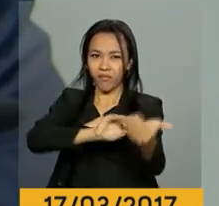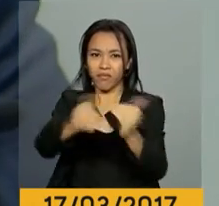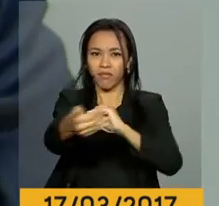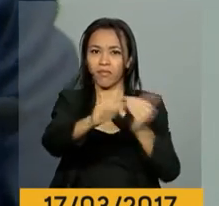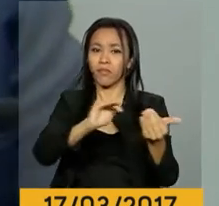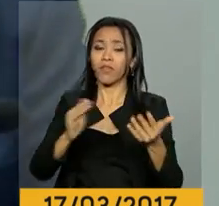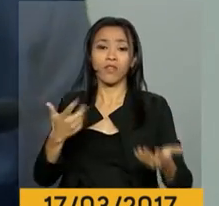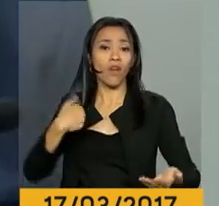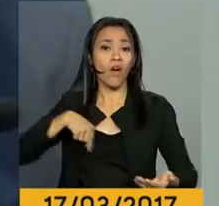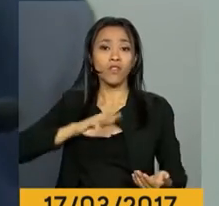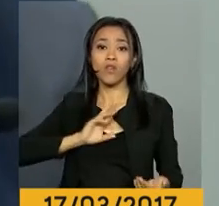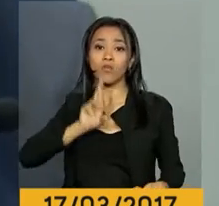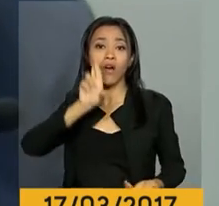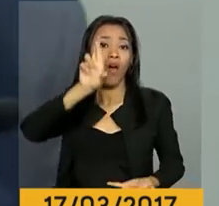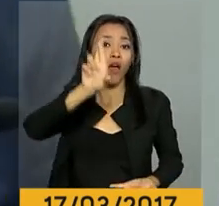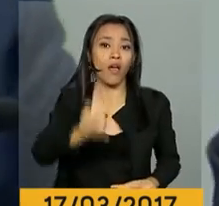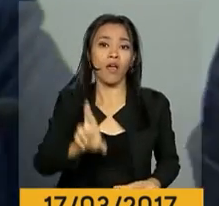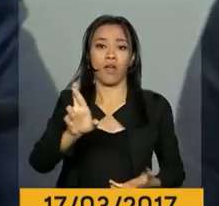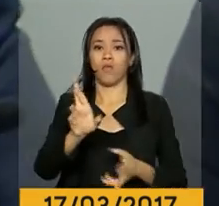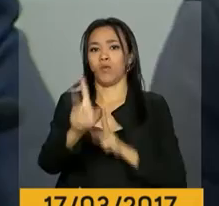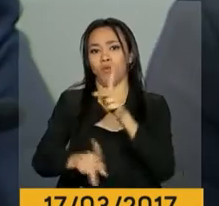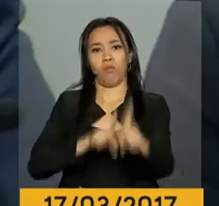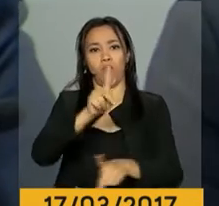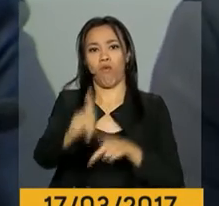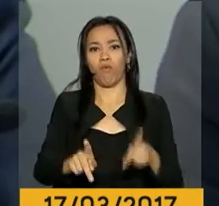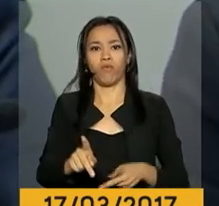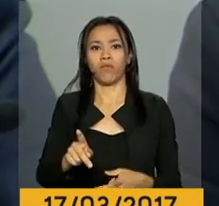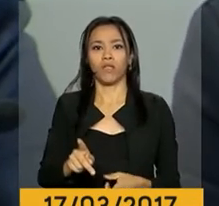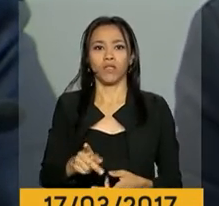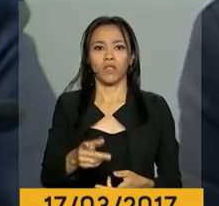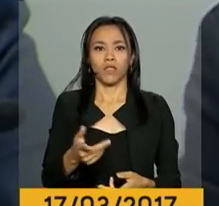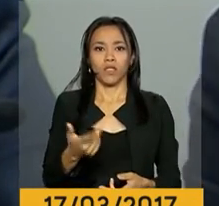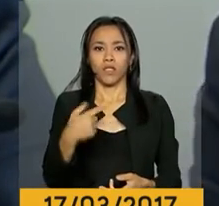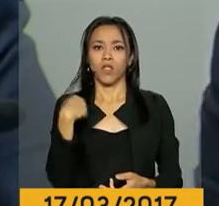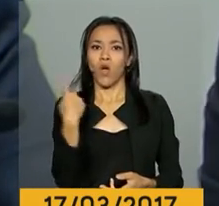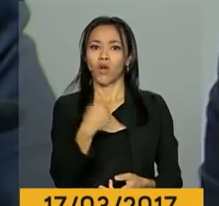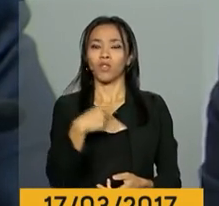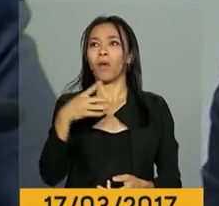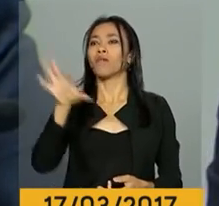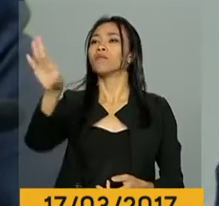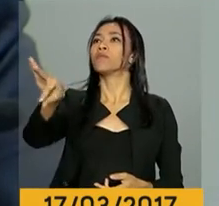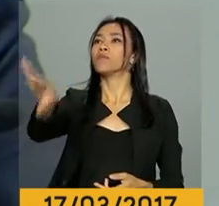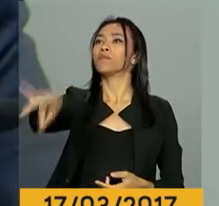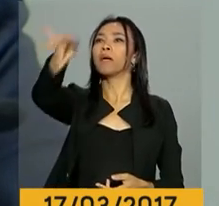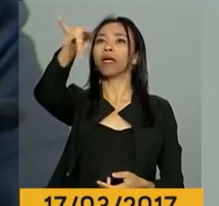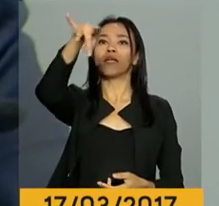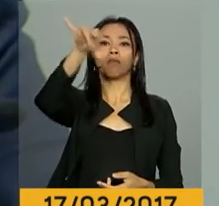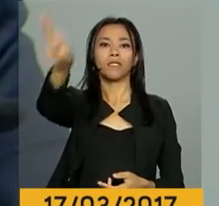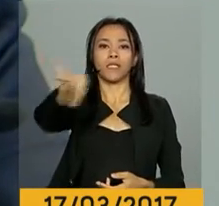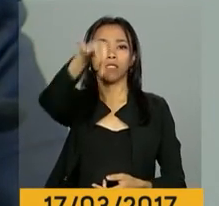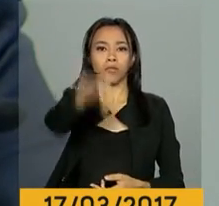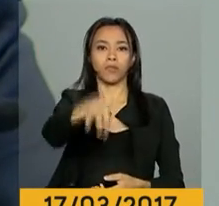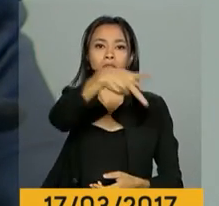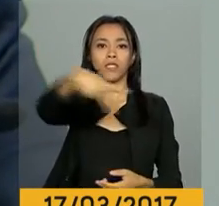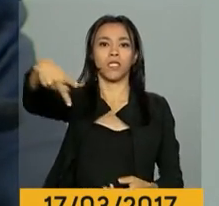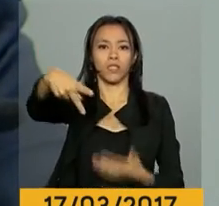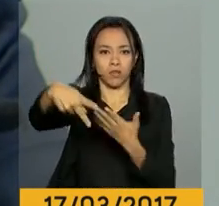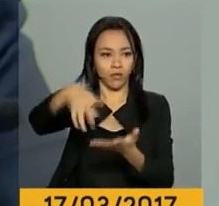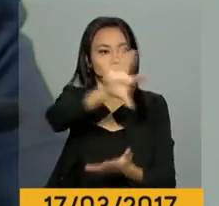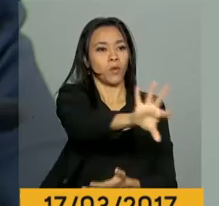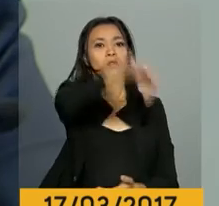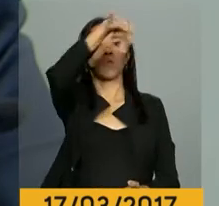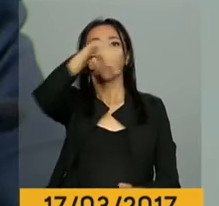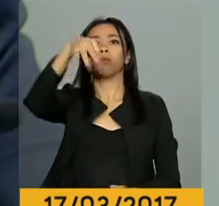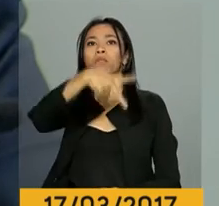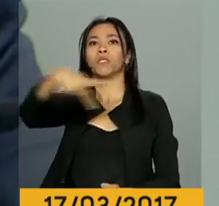meros representantes do povo. Ninguém colocou o presidente, não é uma centelha divina que colocou o presidente no lugar, nem foi uma centelha divina que